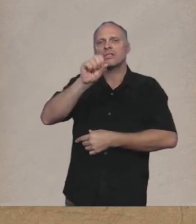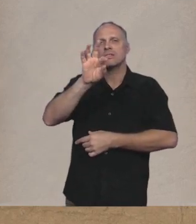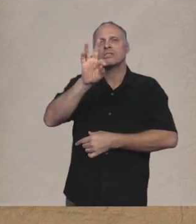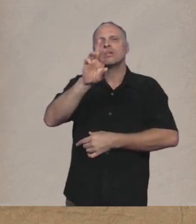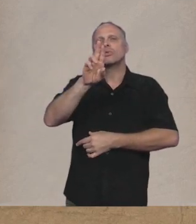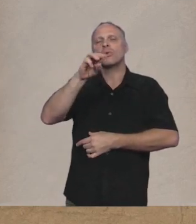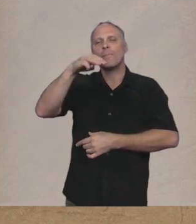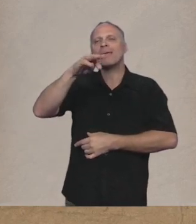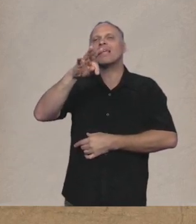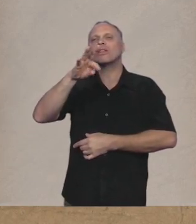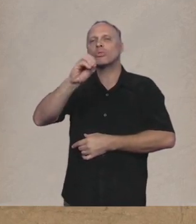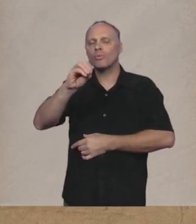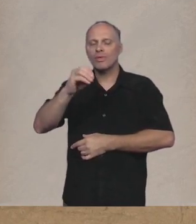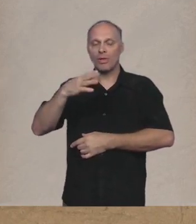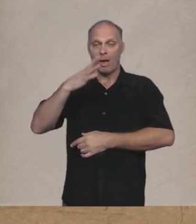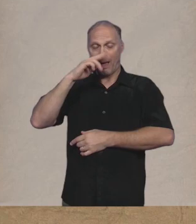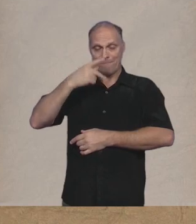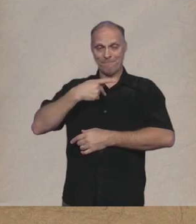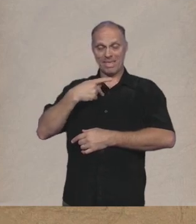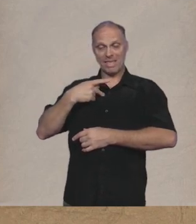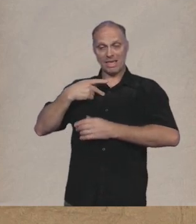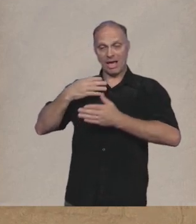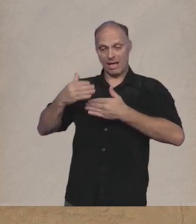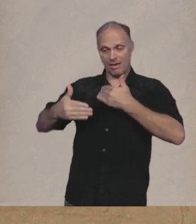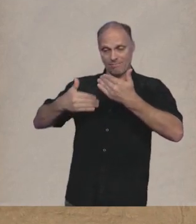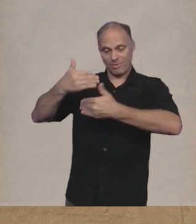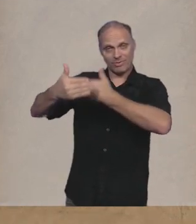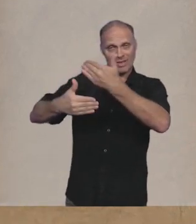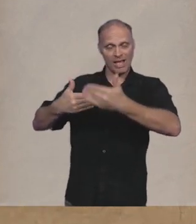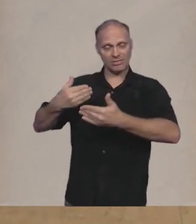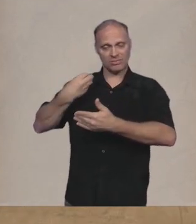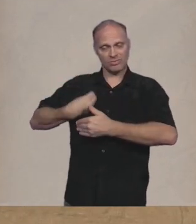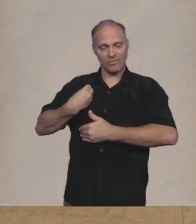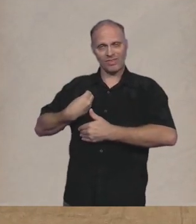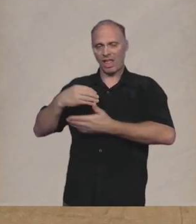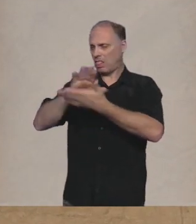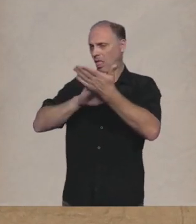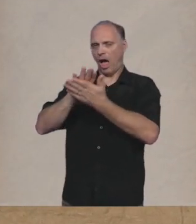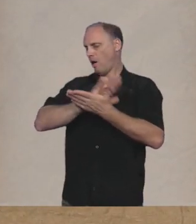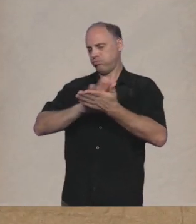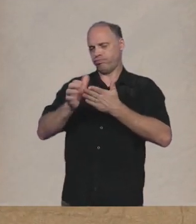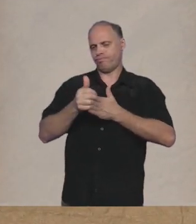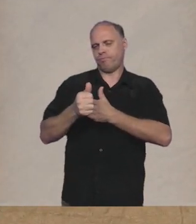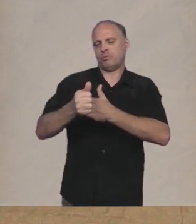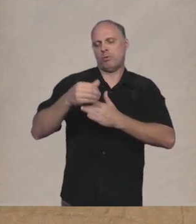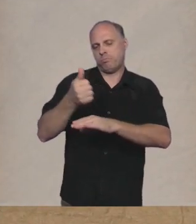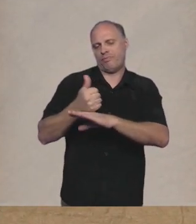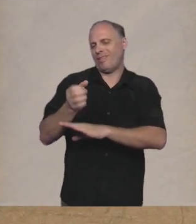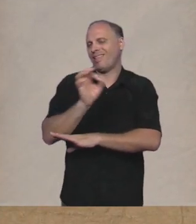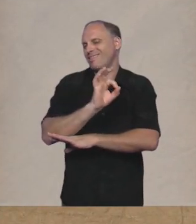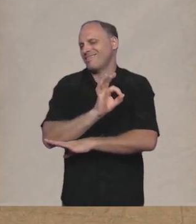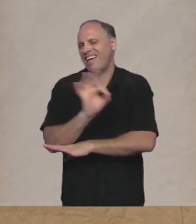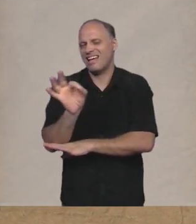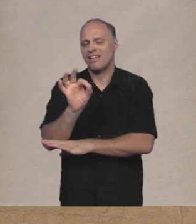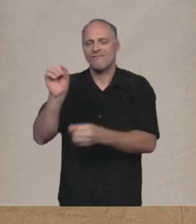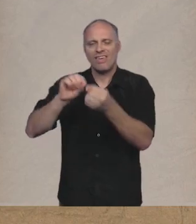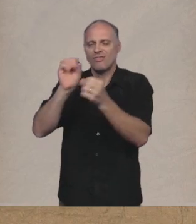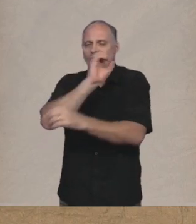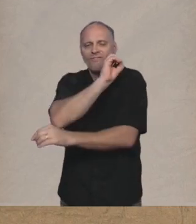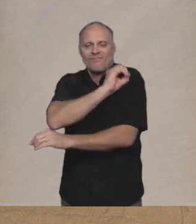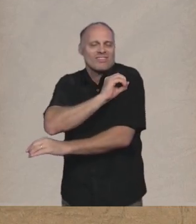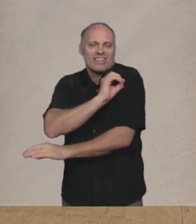Então, a minha trajetória começa aí. Claro, sem orientação profissional, sem ter feito